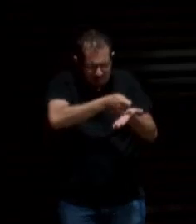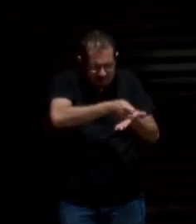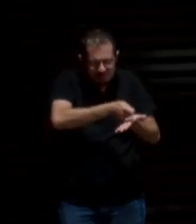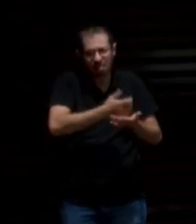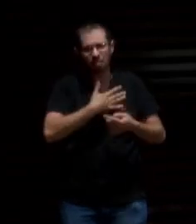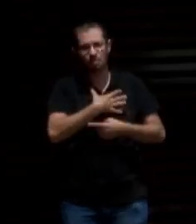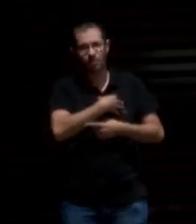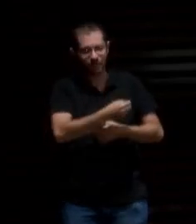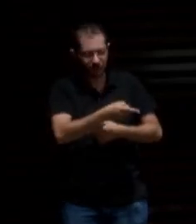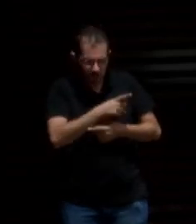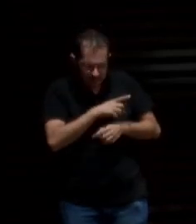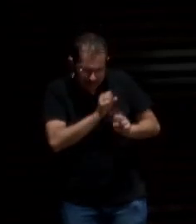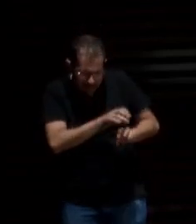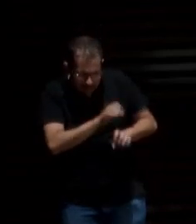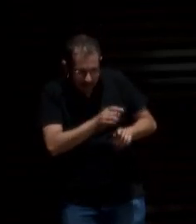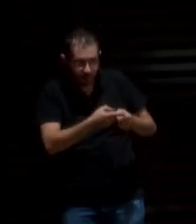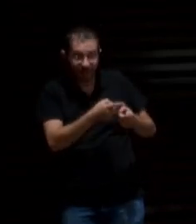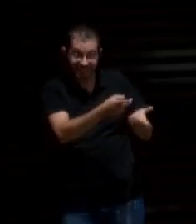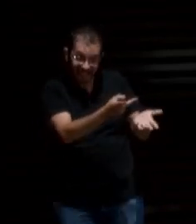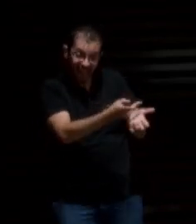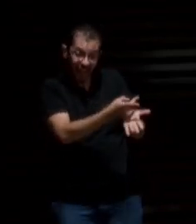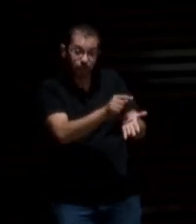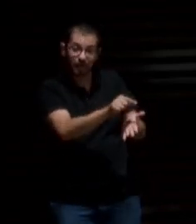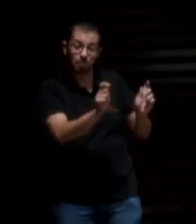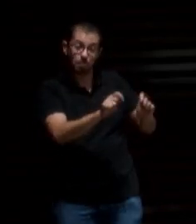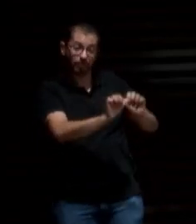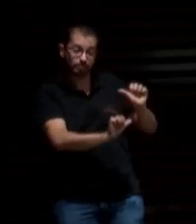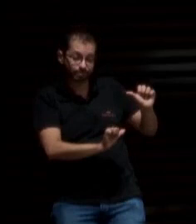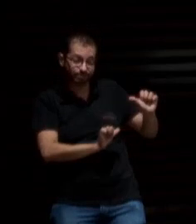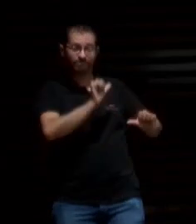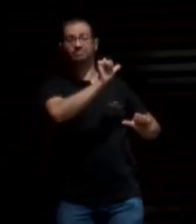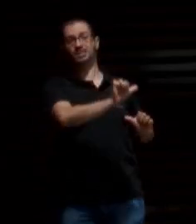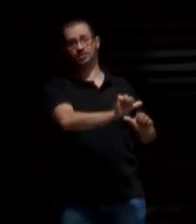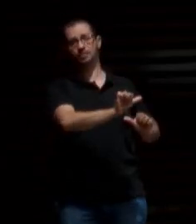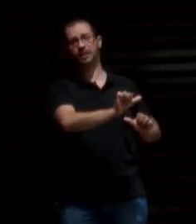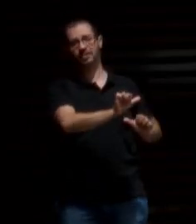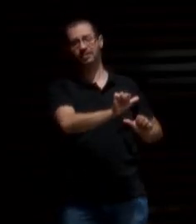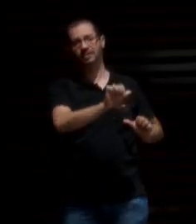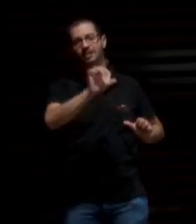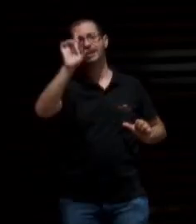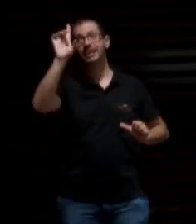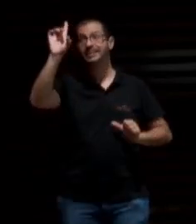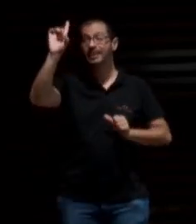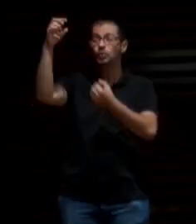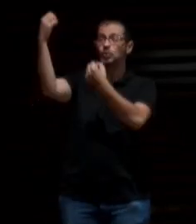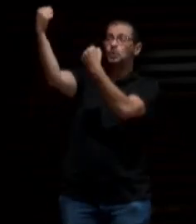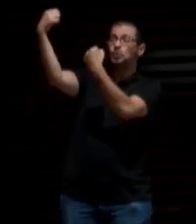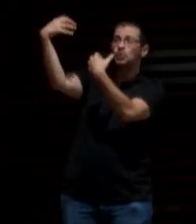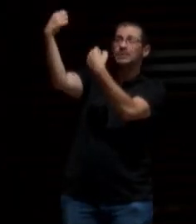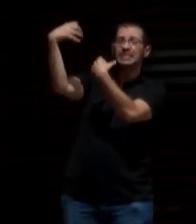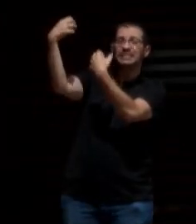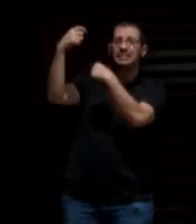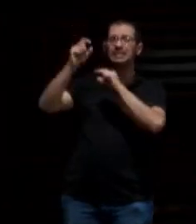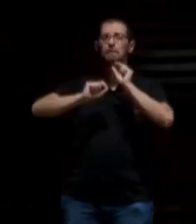Eles estão errando, a gente corrige, para que eles se transformem. E Deus nos disciplina para aproveitamento, a